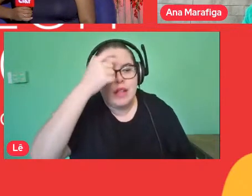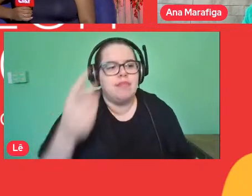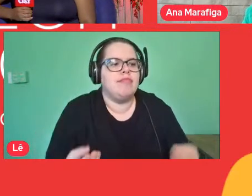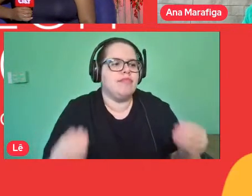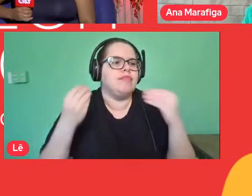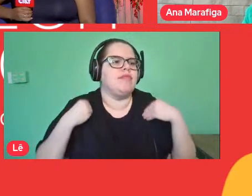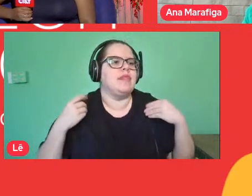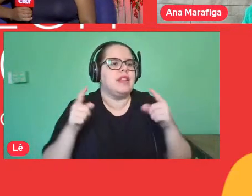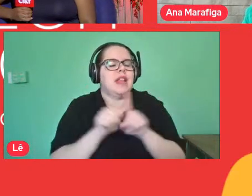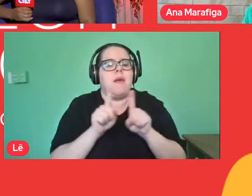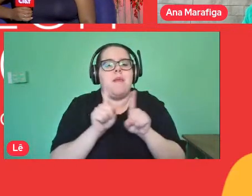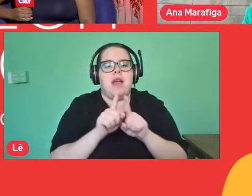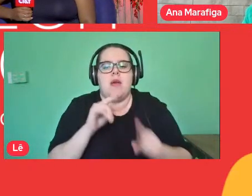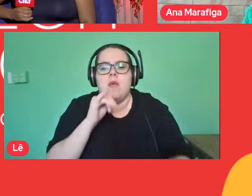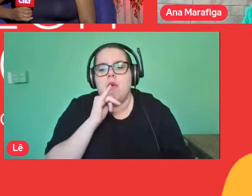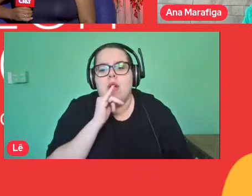porque